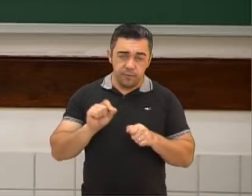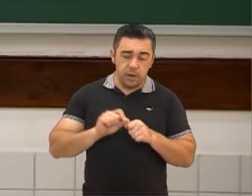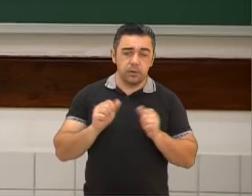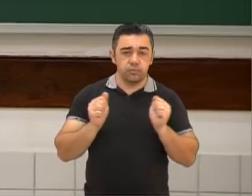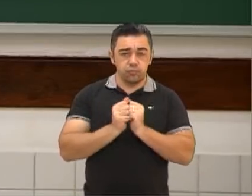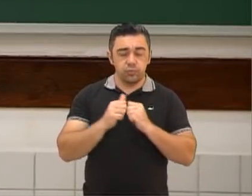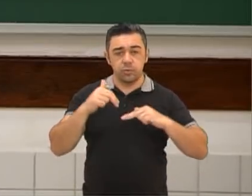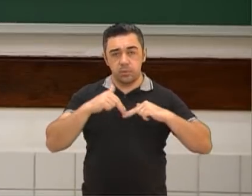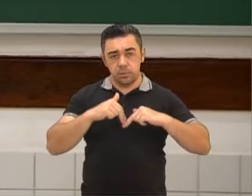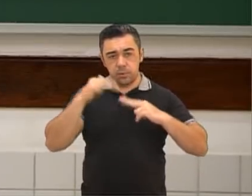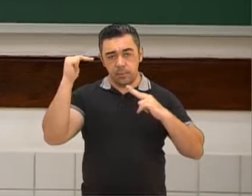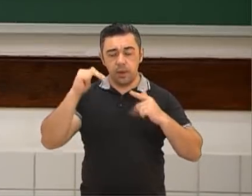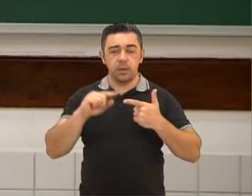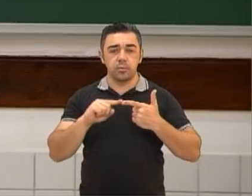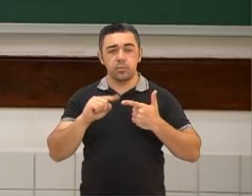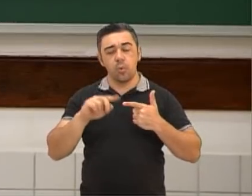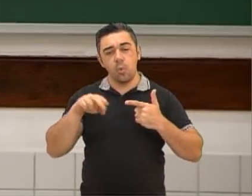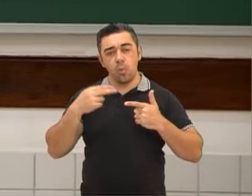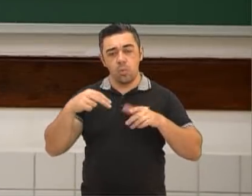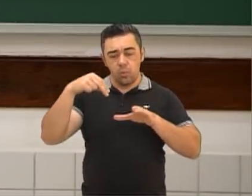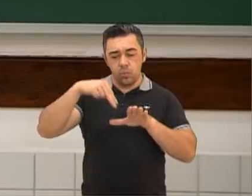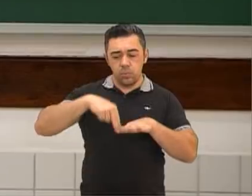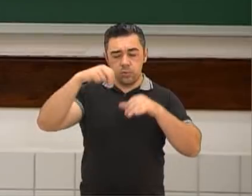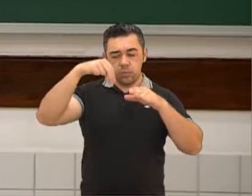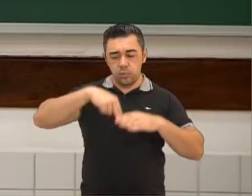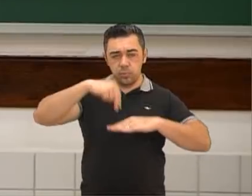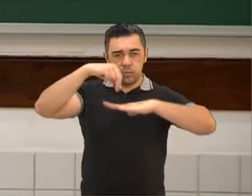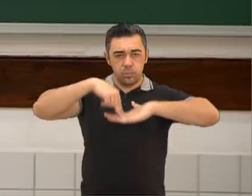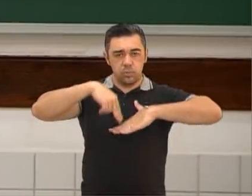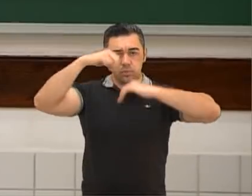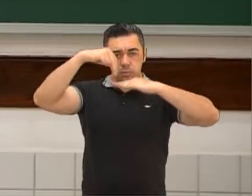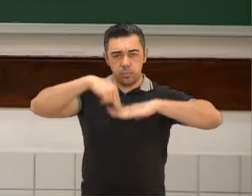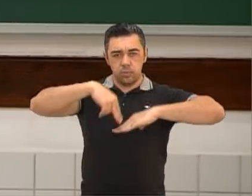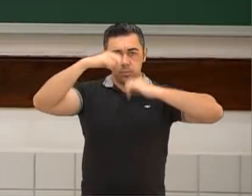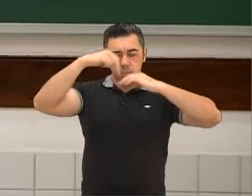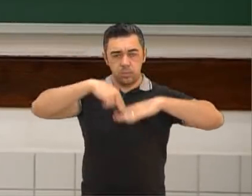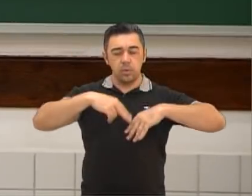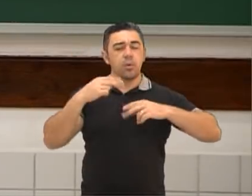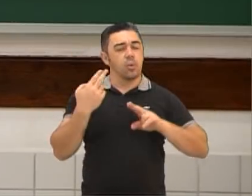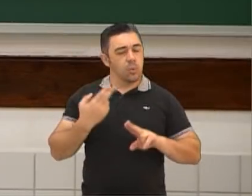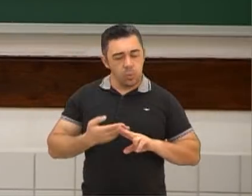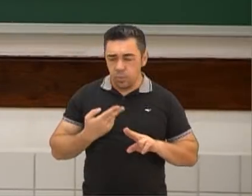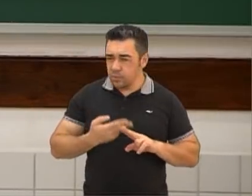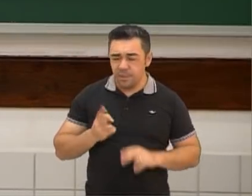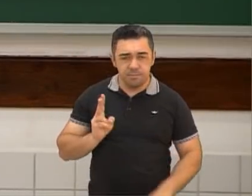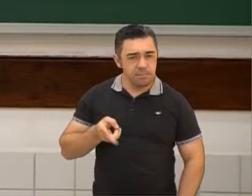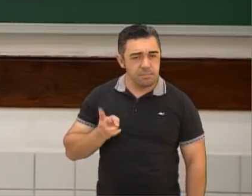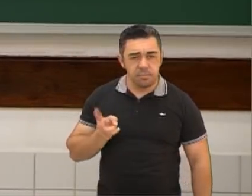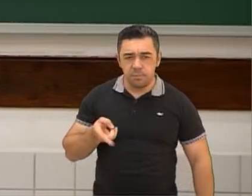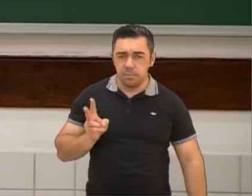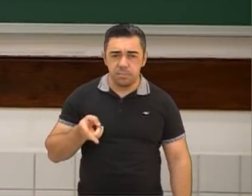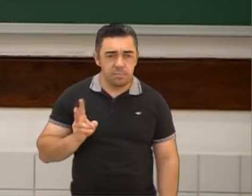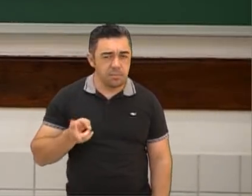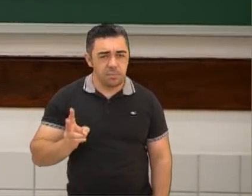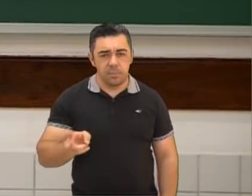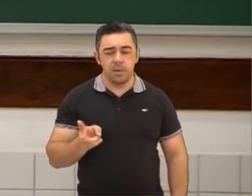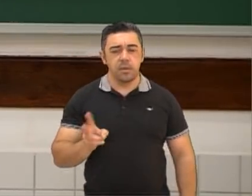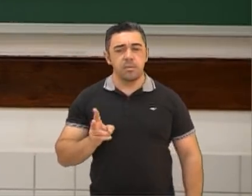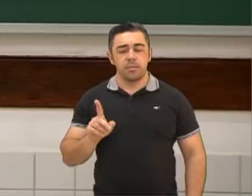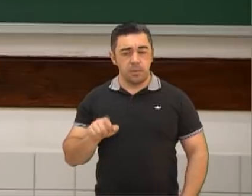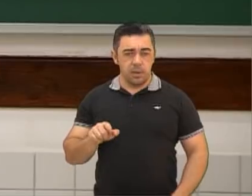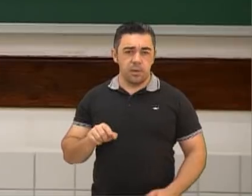trapézio, por exemplo, ou mesmo realizadas no solo, que também usam as mesmas técnicas do